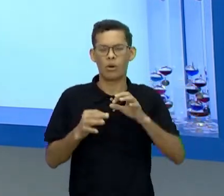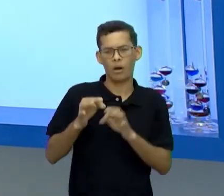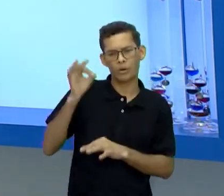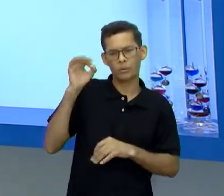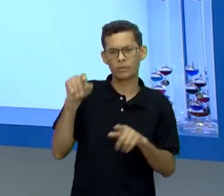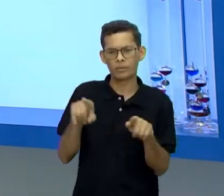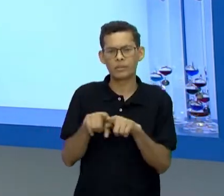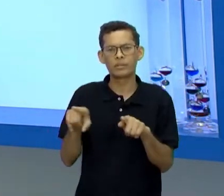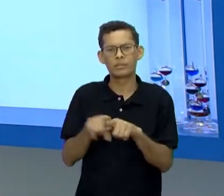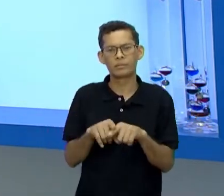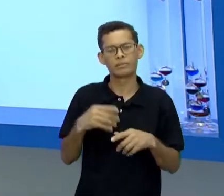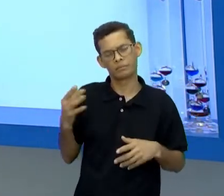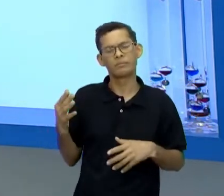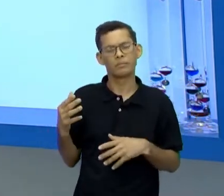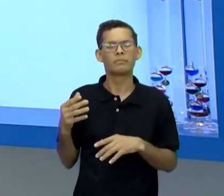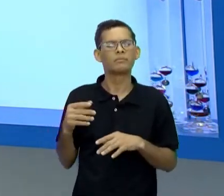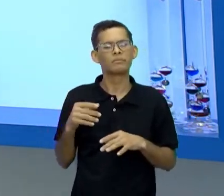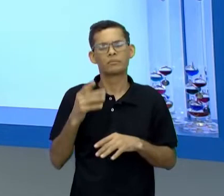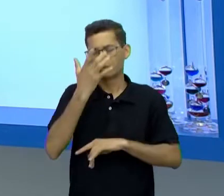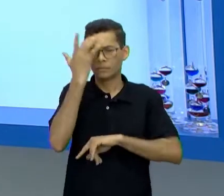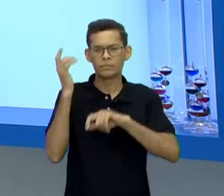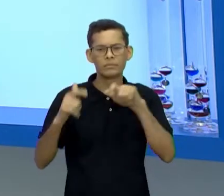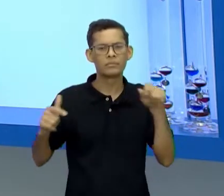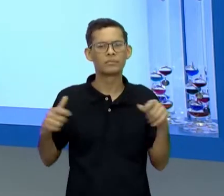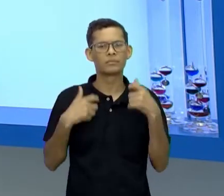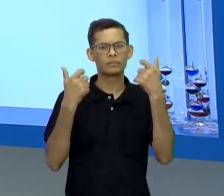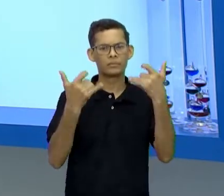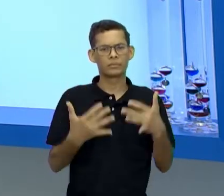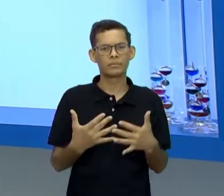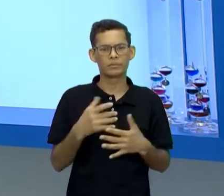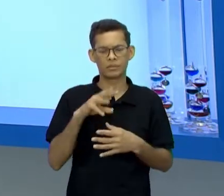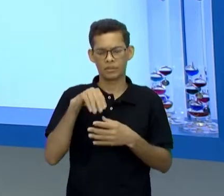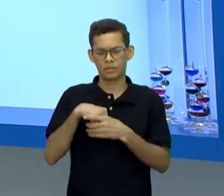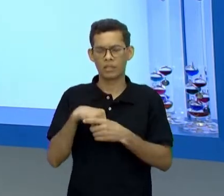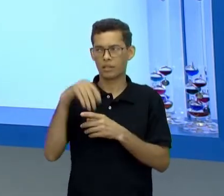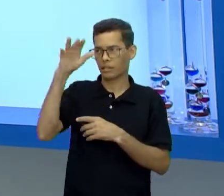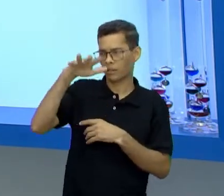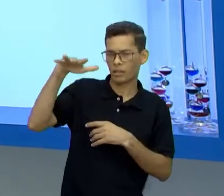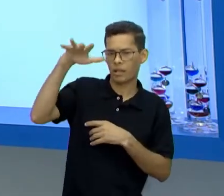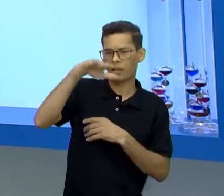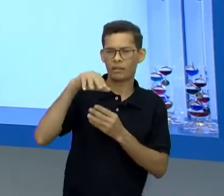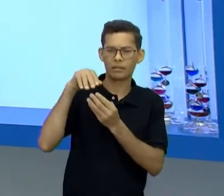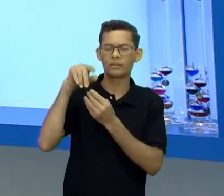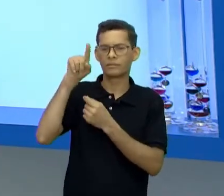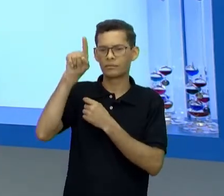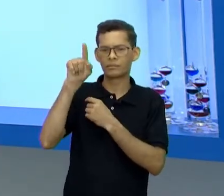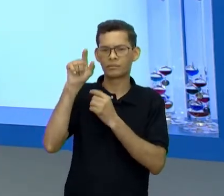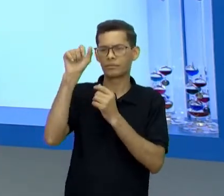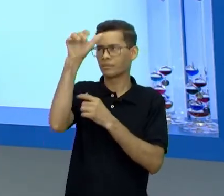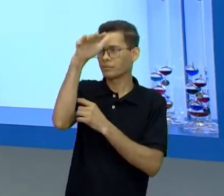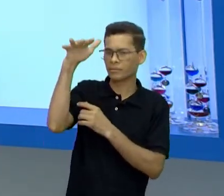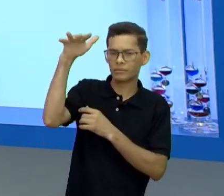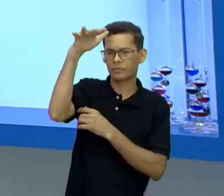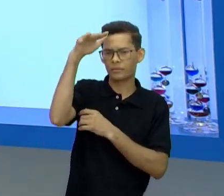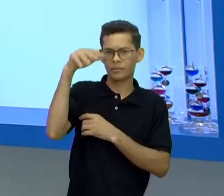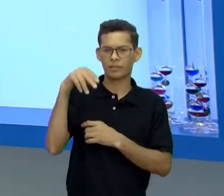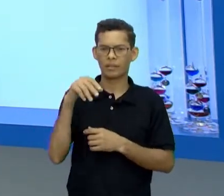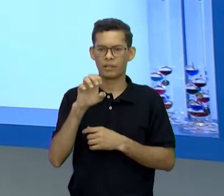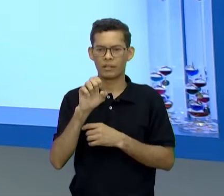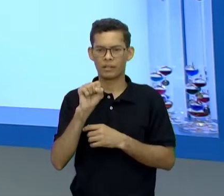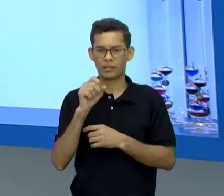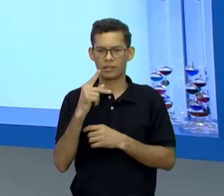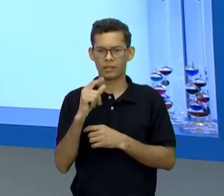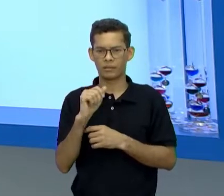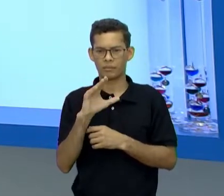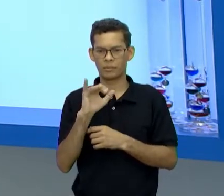que o pessoal faz um treinamento com os astronautas lá na estação espacial. Quem assistiu essa aula sobre estação espacial, e eu até